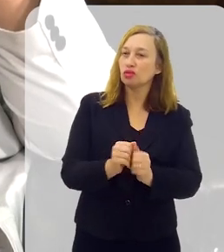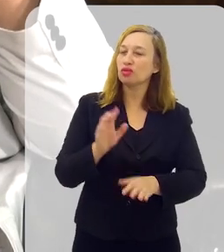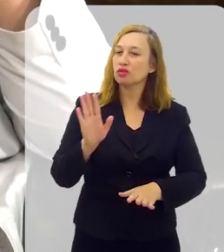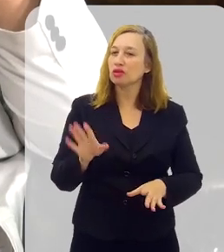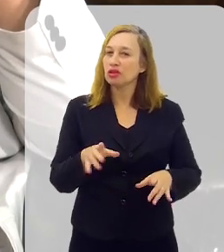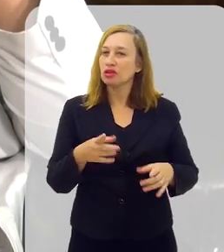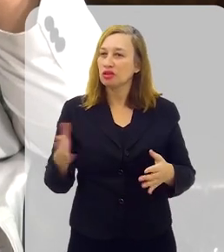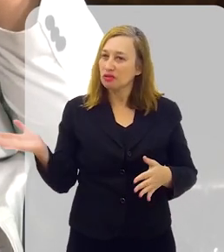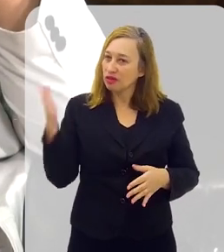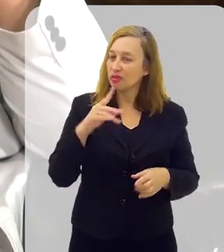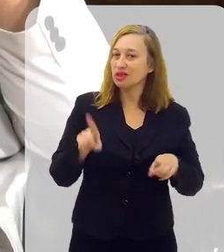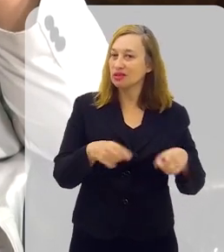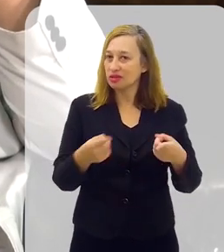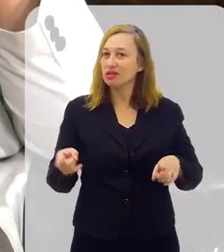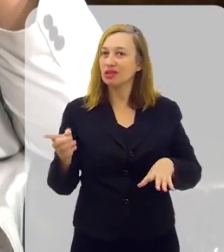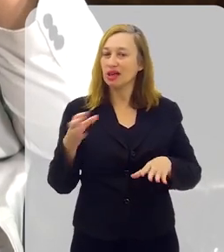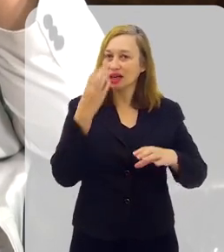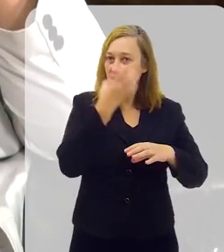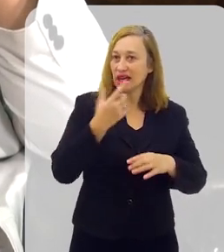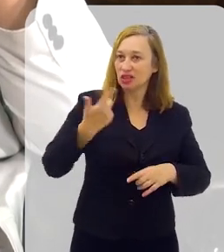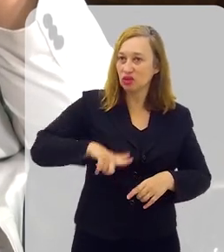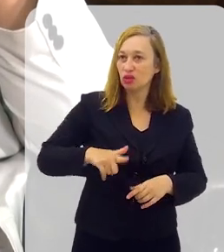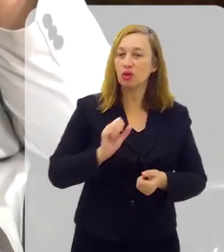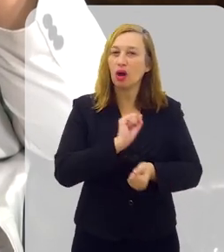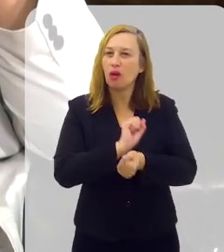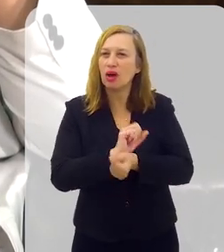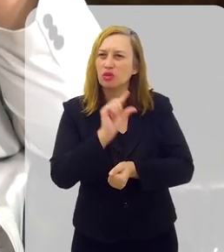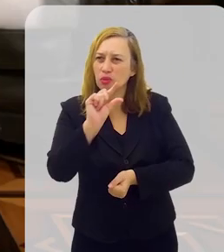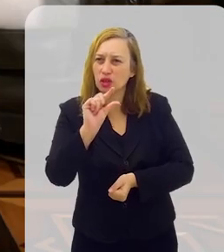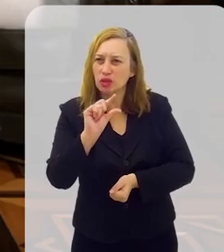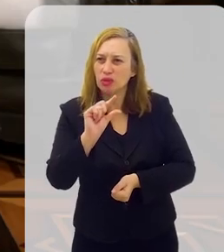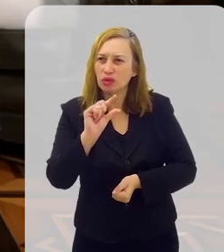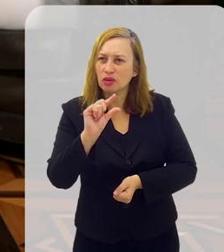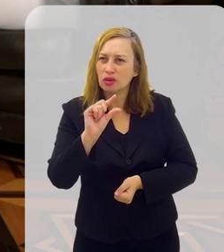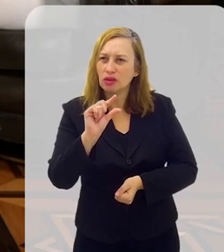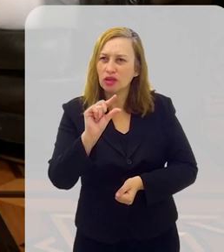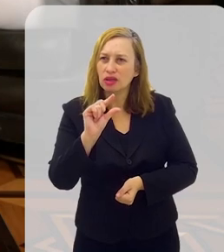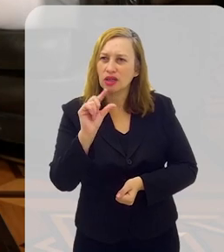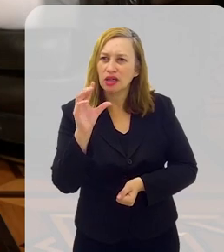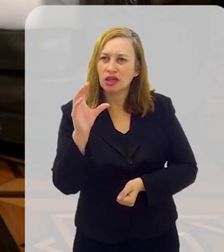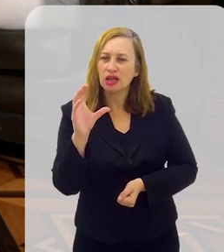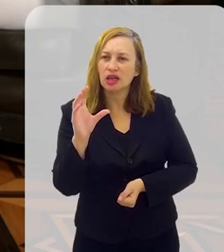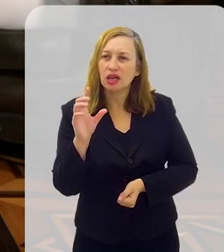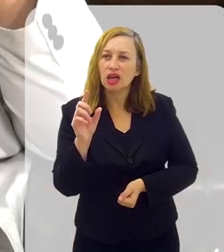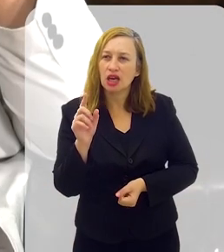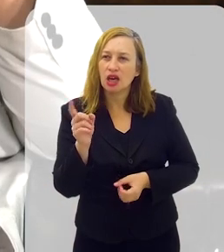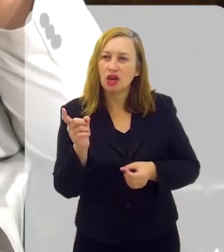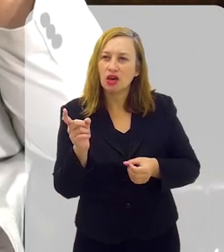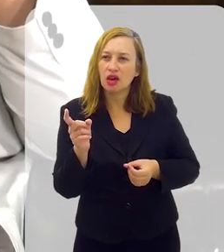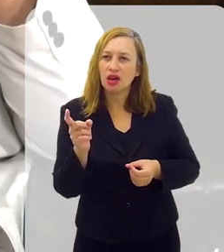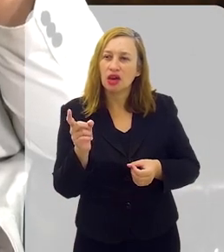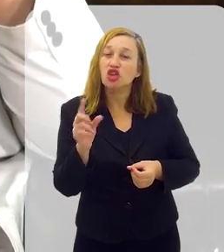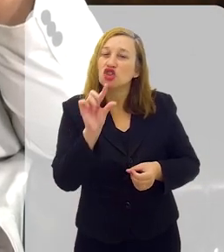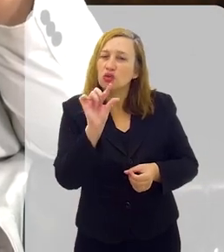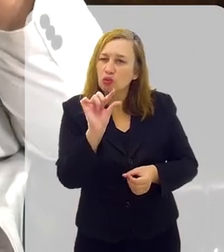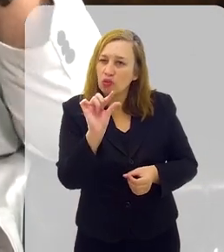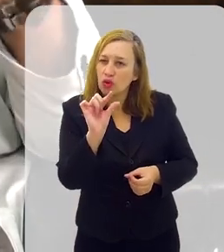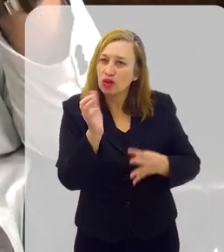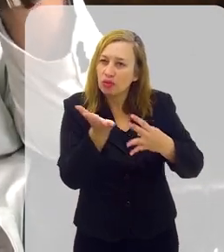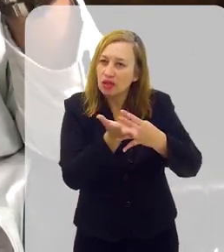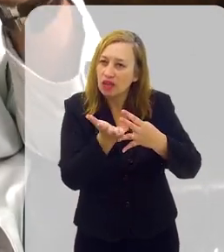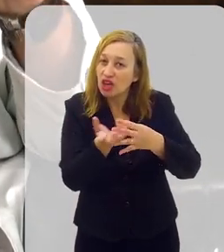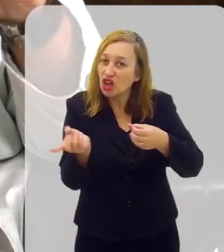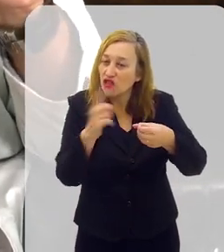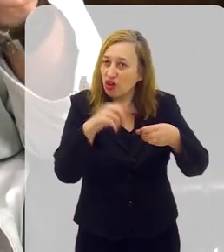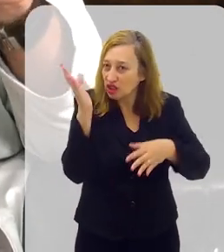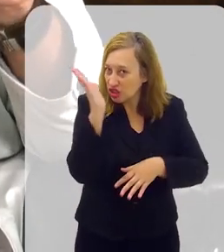Johannesburgo. Oh, glória! Coisa linda! Vamos cantar mais uma música? Vamos sim. Mas segura aí só um instantinho. Não, você está emocionado. Não vai cantar agora, não. Eu